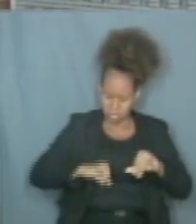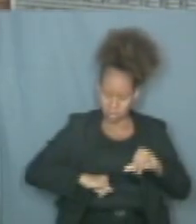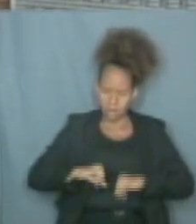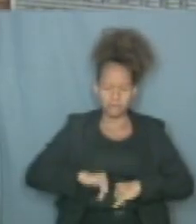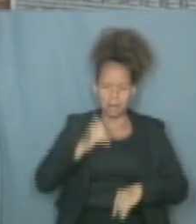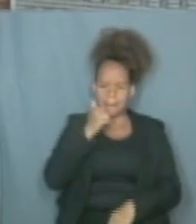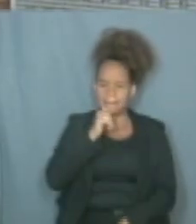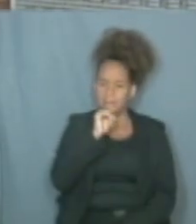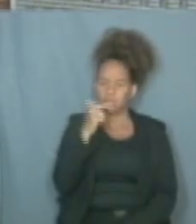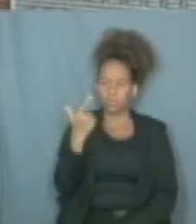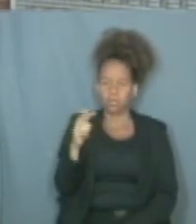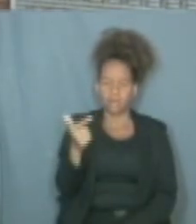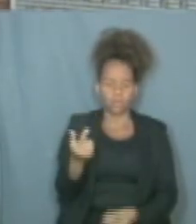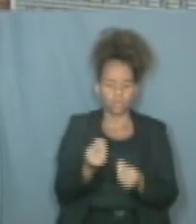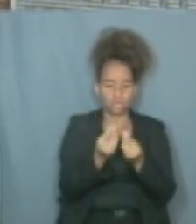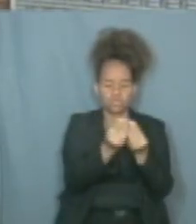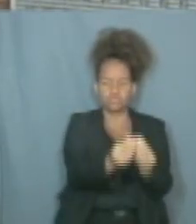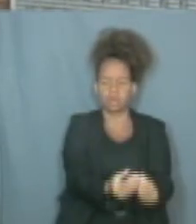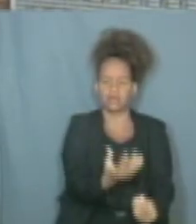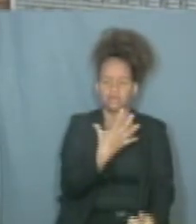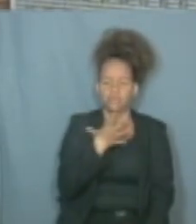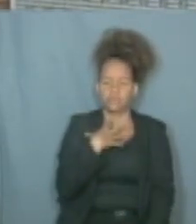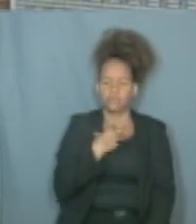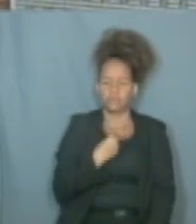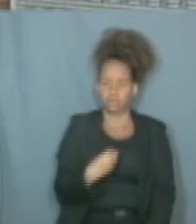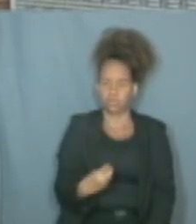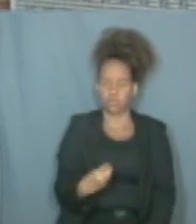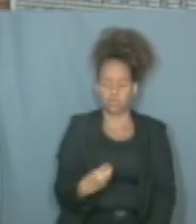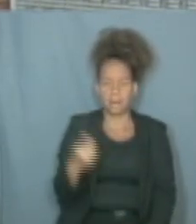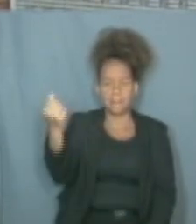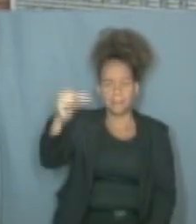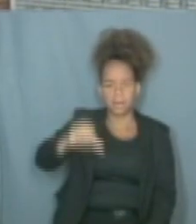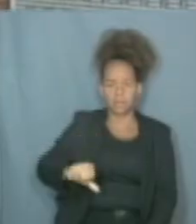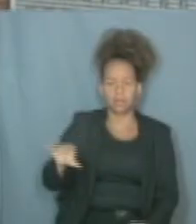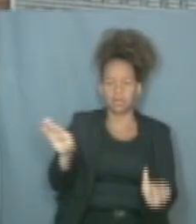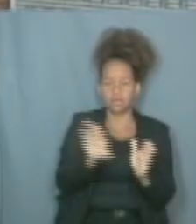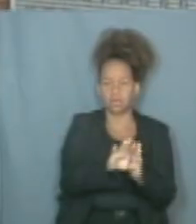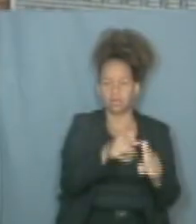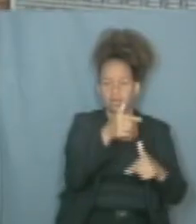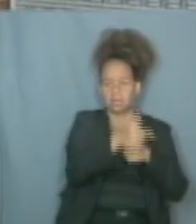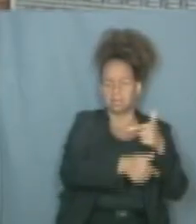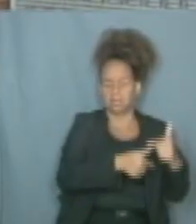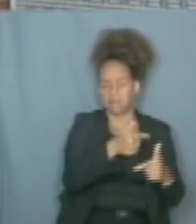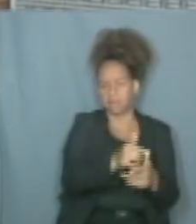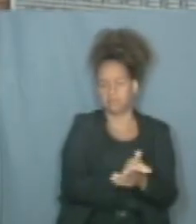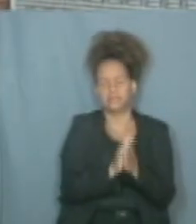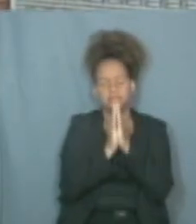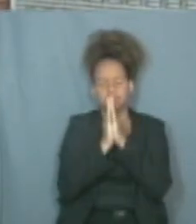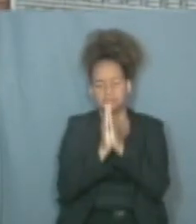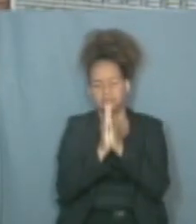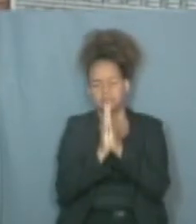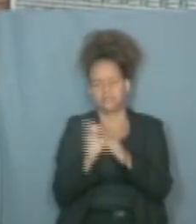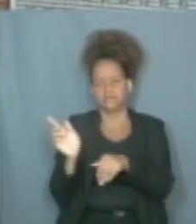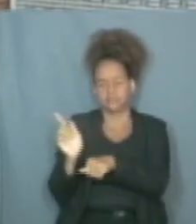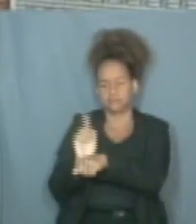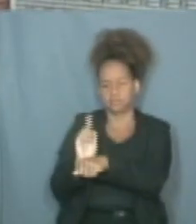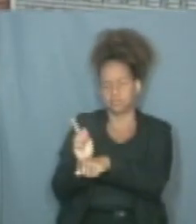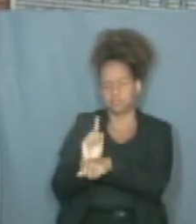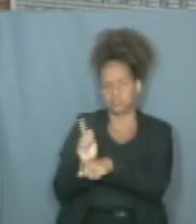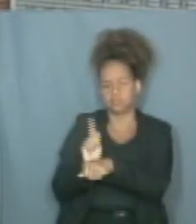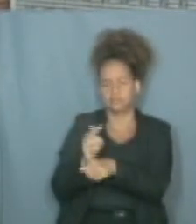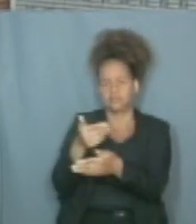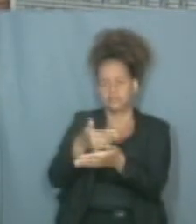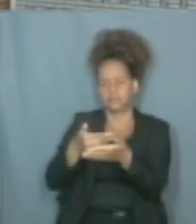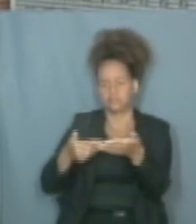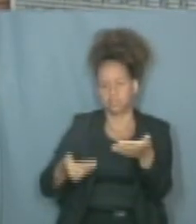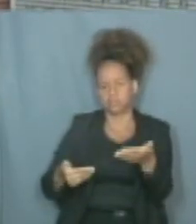elas não têm com quem deixar essas crianças e também fica prejudicado até chegar no seu trabalho. Então, o apelo que a gente faz à gestão é que